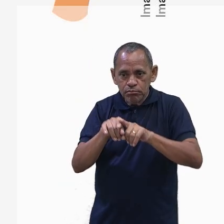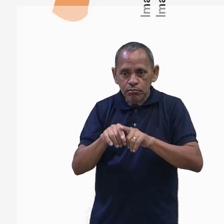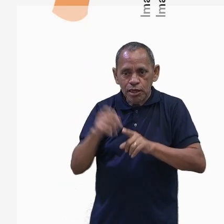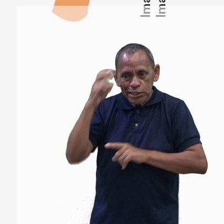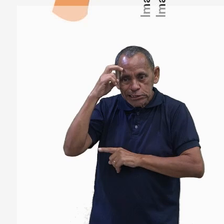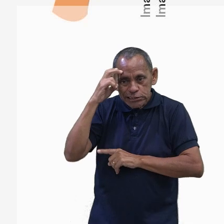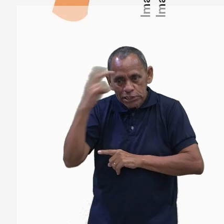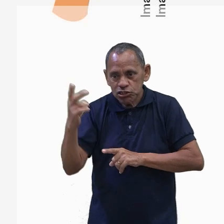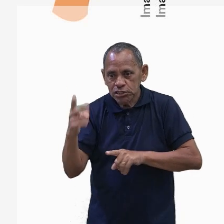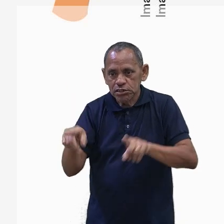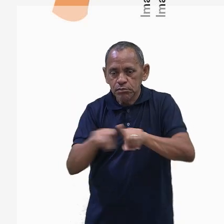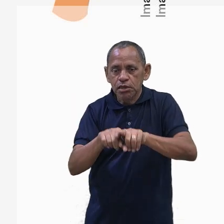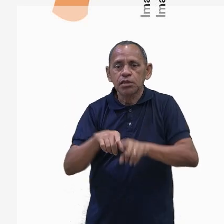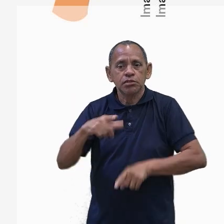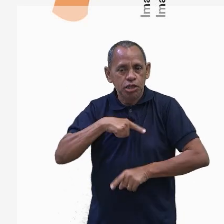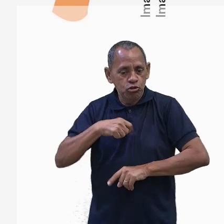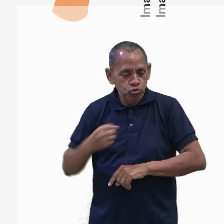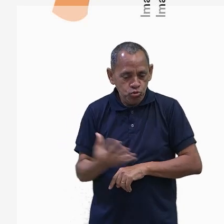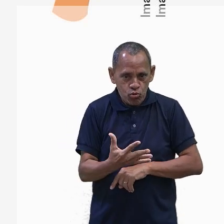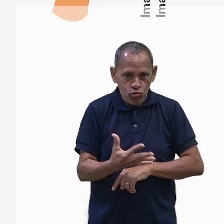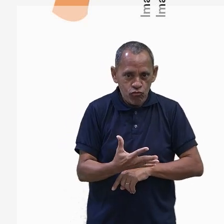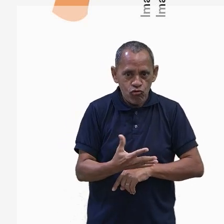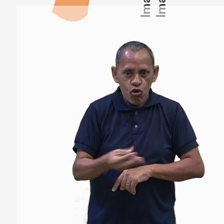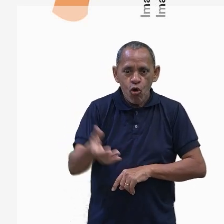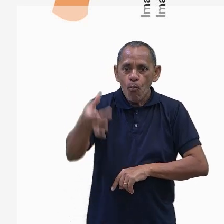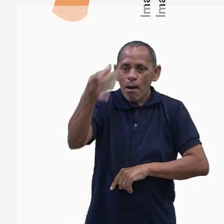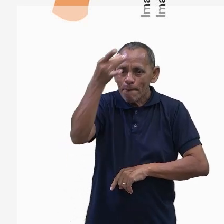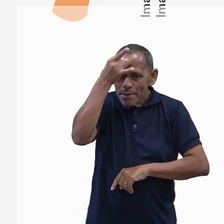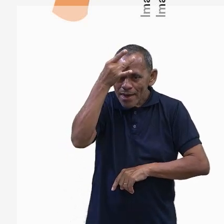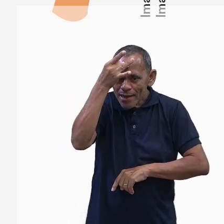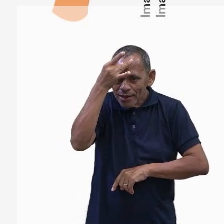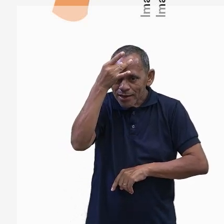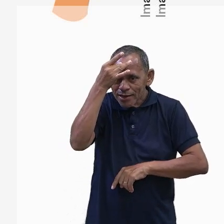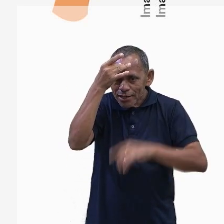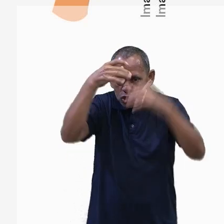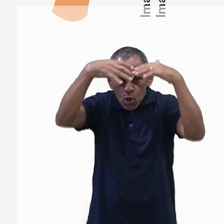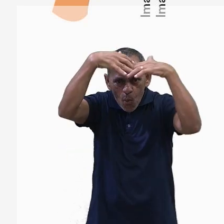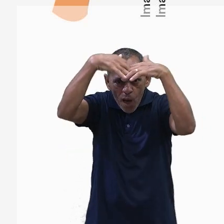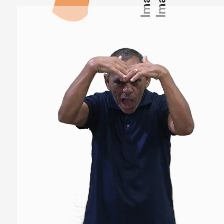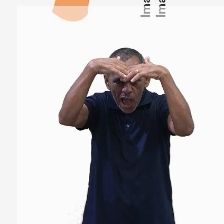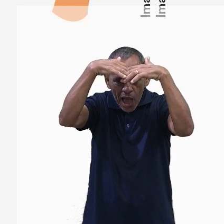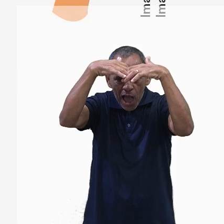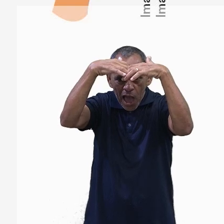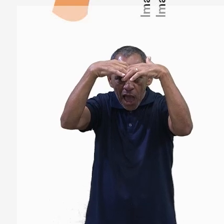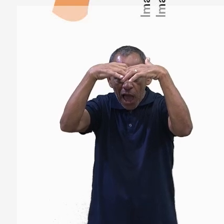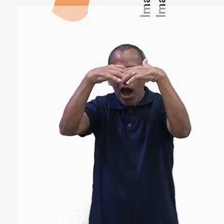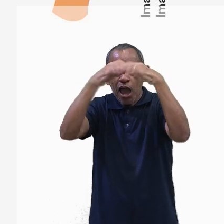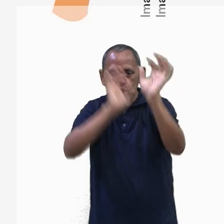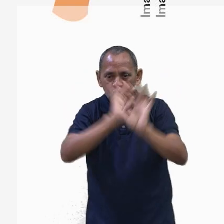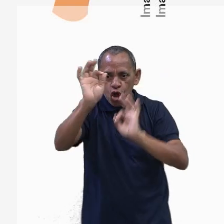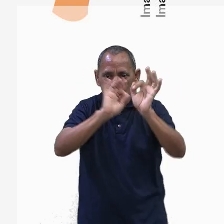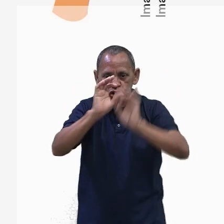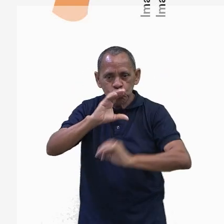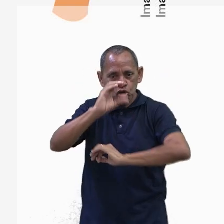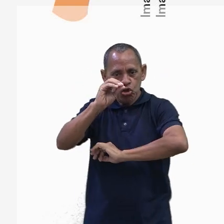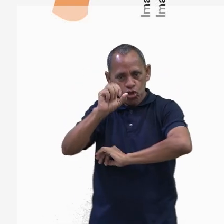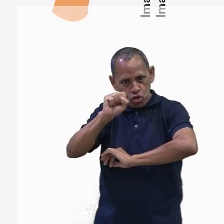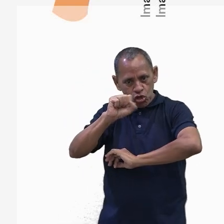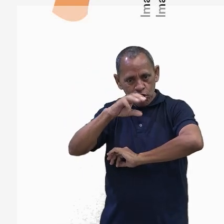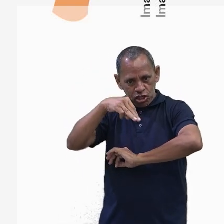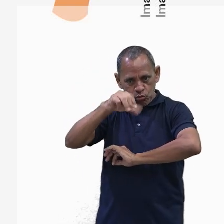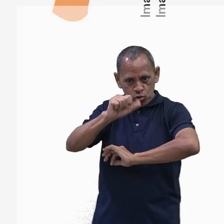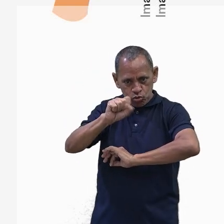Existe um know, existe uma mente, existe um intelecto que organizou todo esse cosmos aí, que é tudo tão organizadozinho,